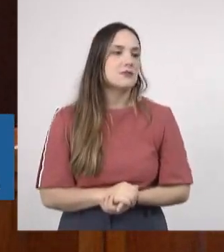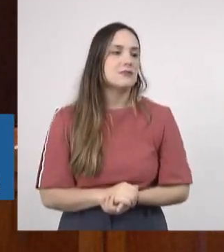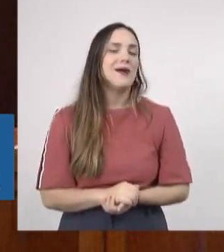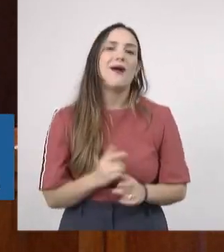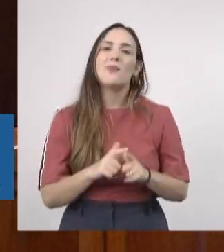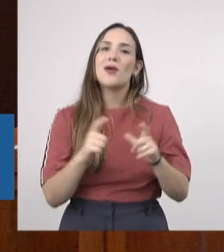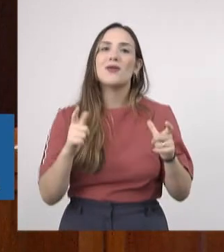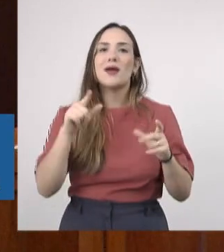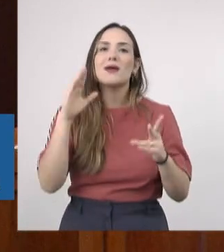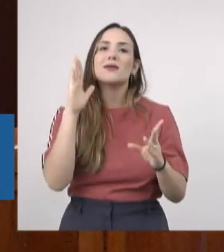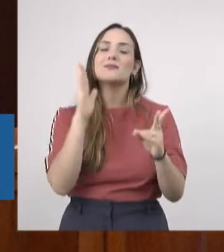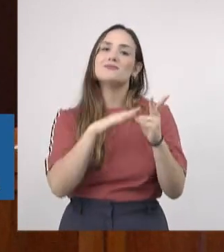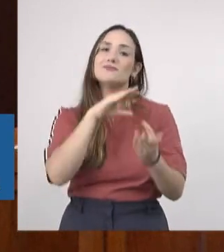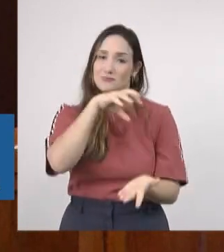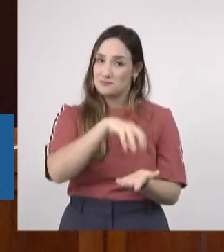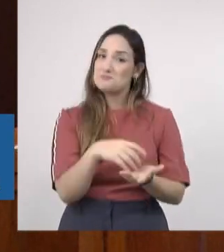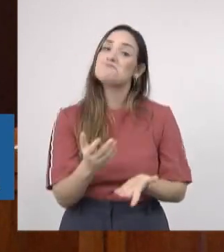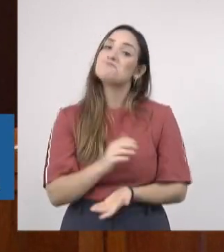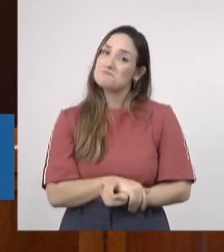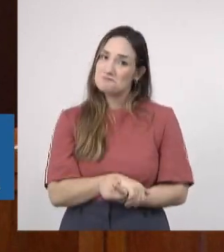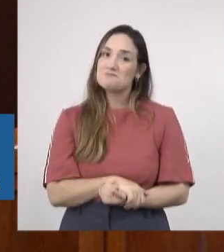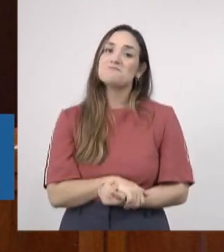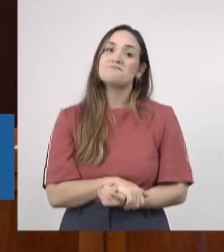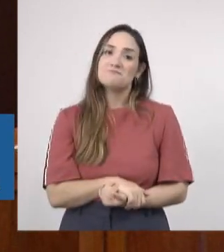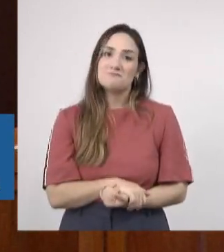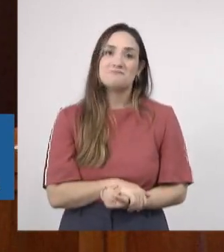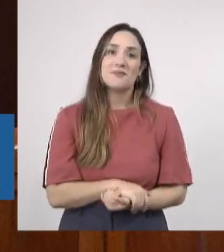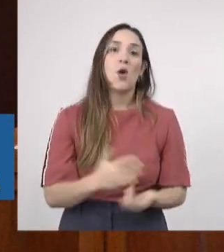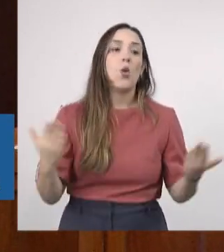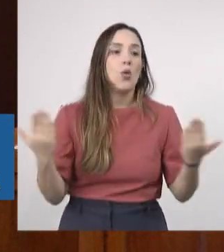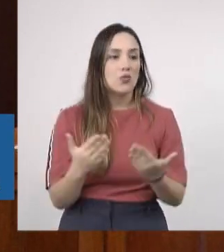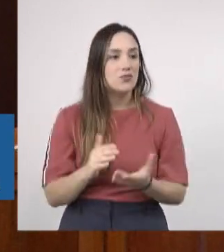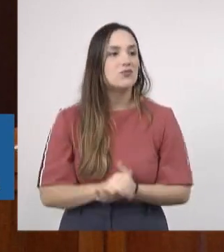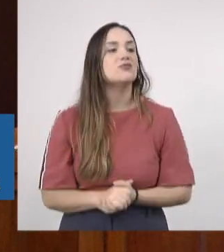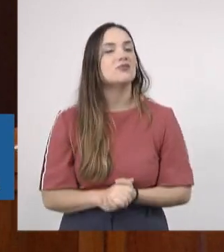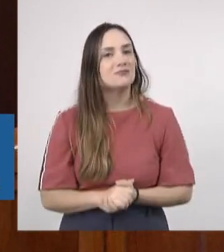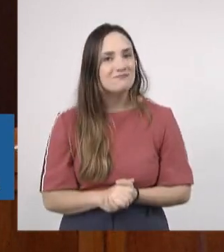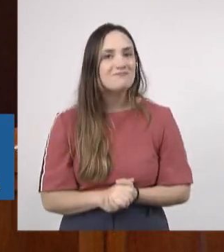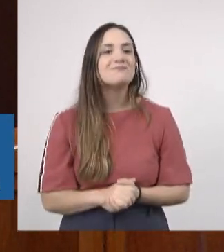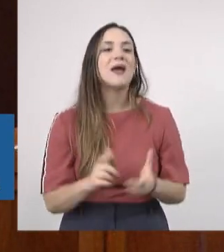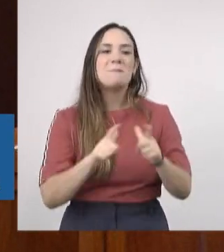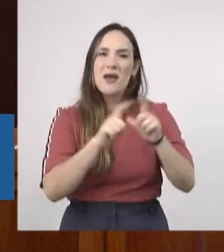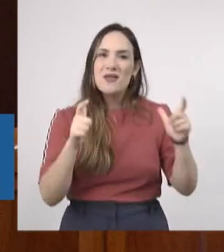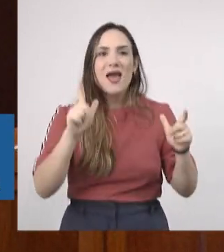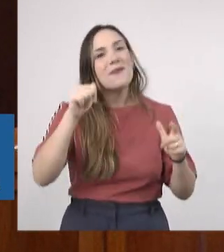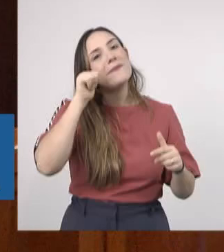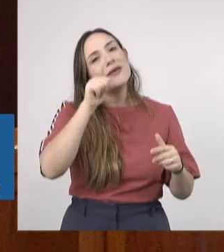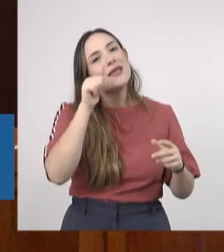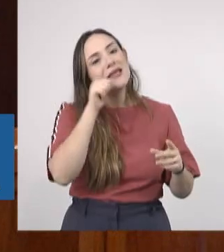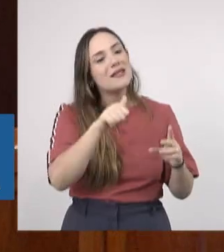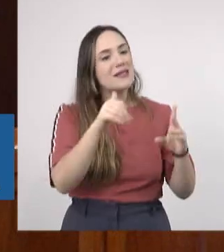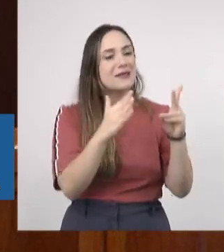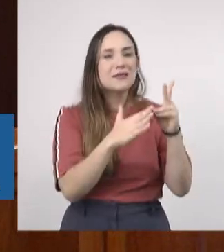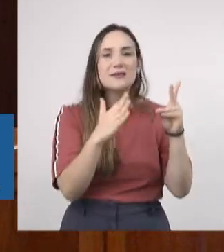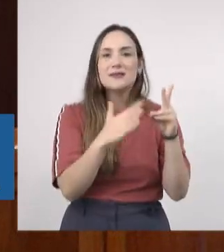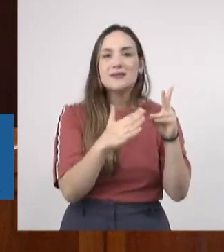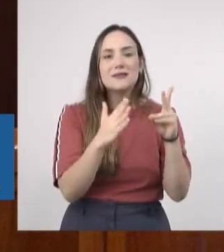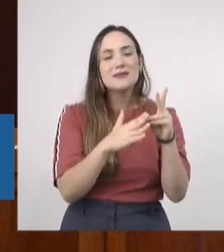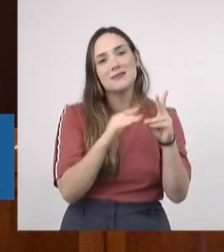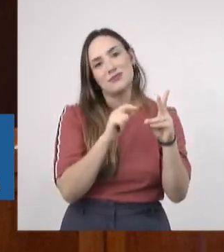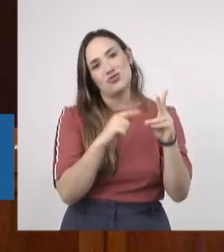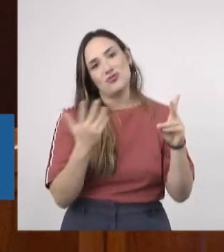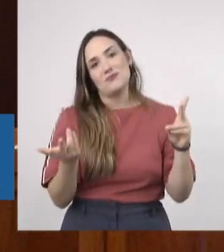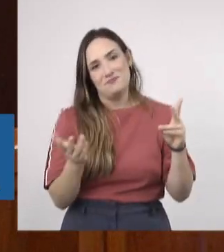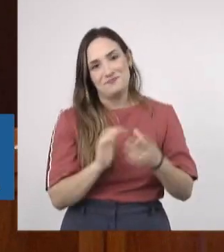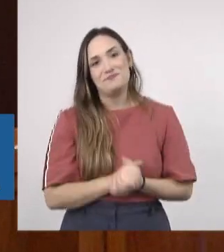a grande maioria são indígenas. Hoje, a grande maioria são meninas, hoje